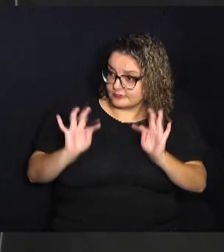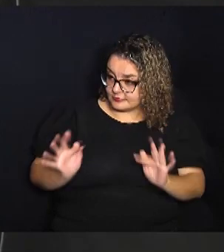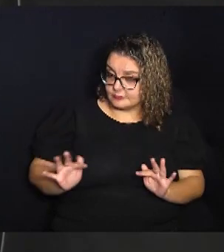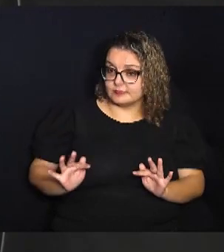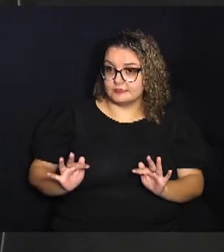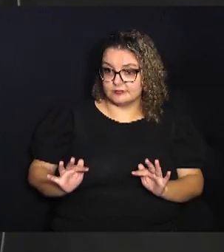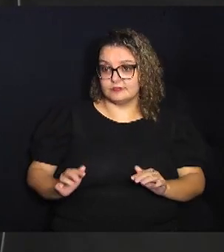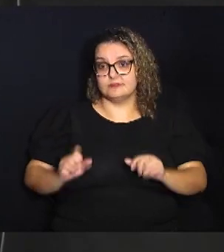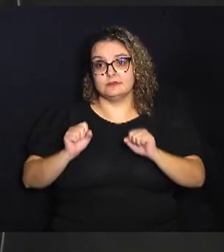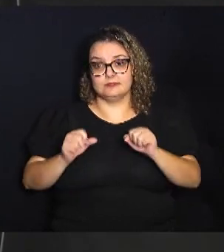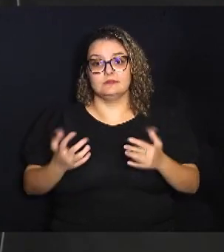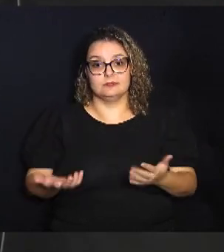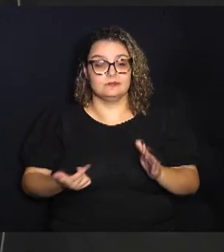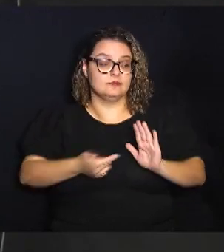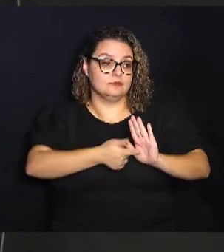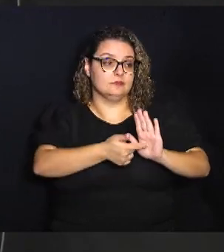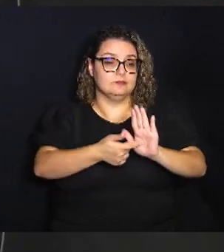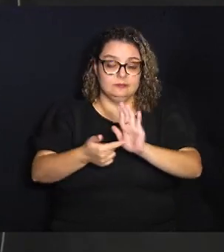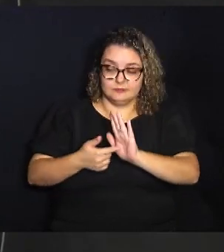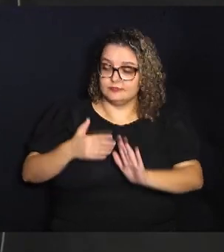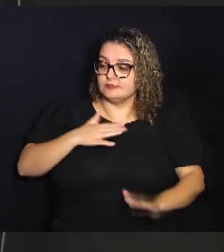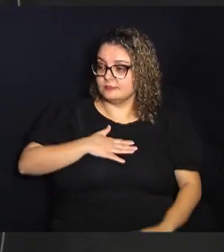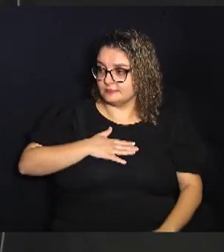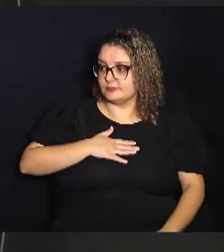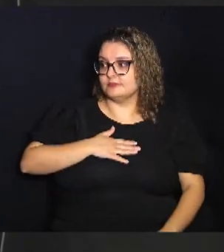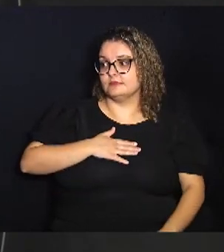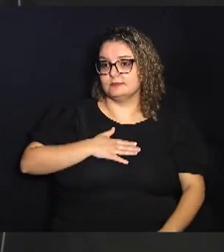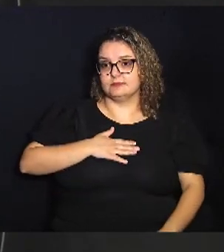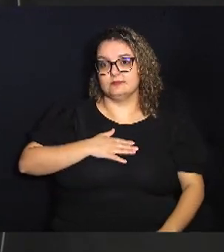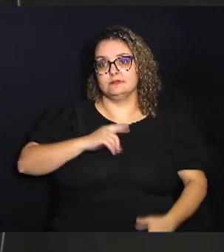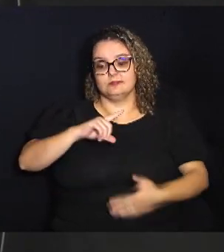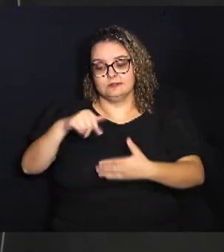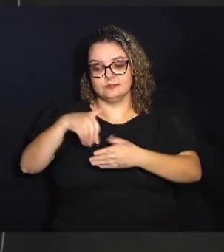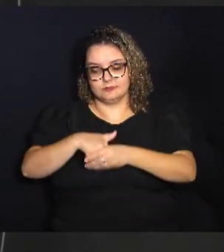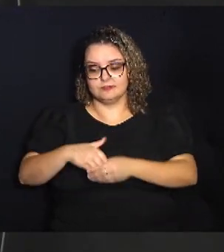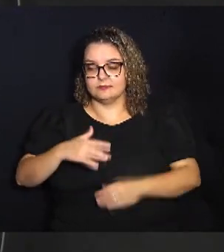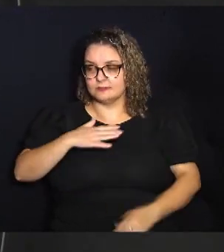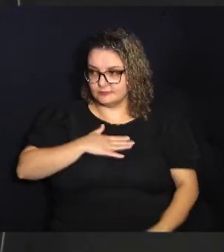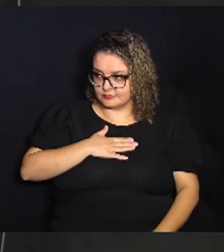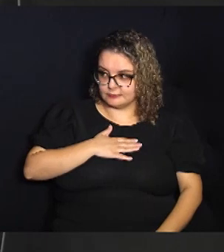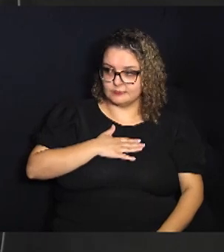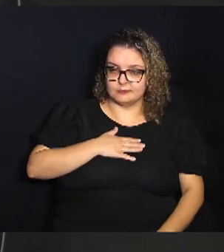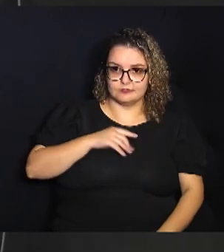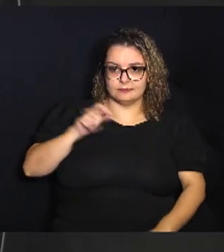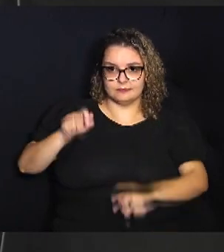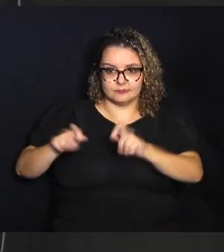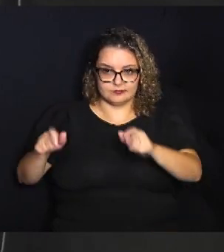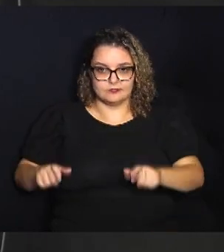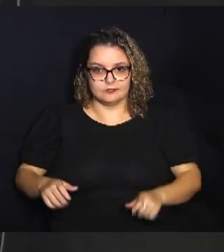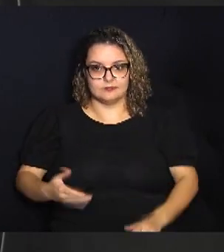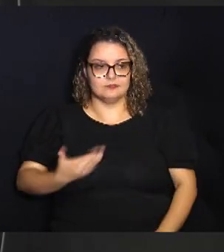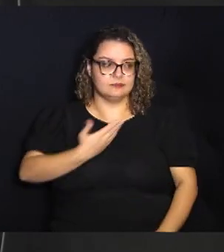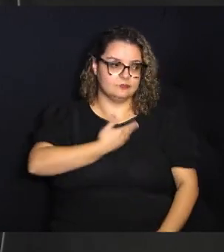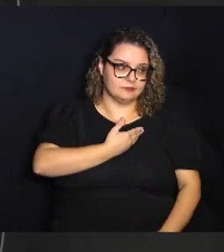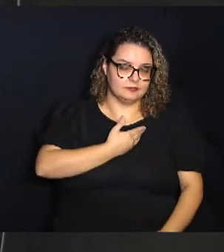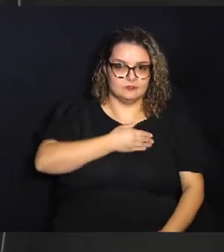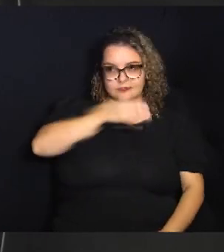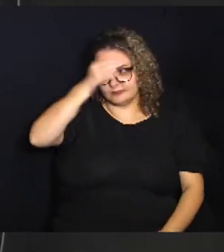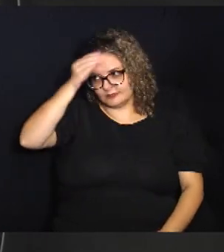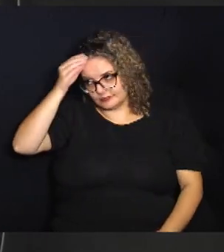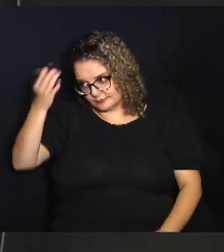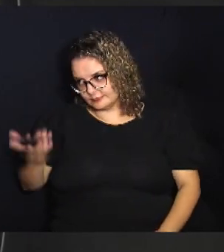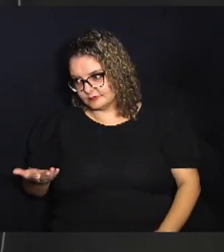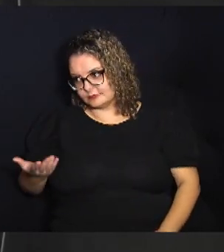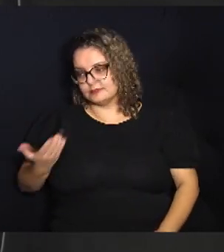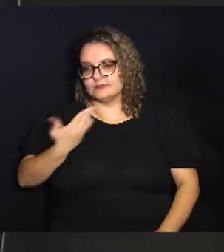de poder mostrar para os meus eleitores, para os meus amigos e para Campinas como um todo a postura do vereador Edivaldo